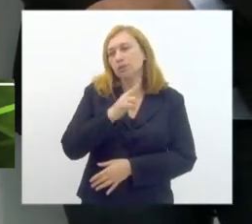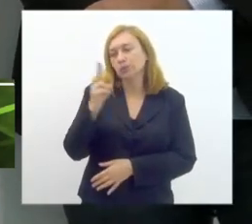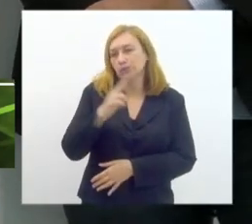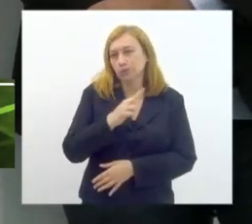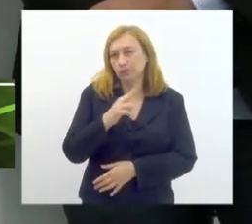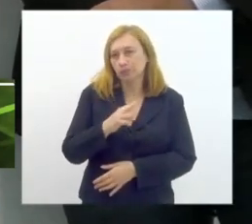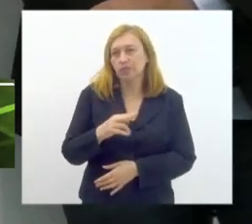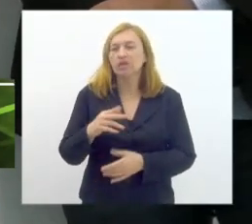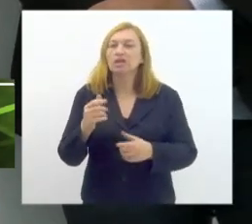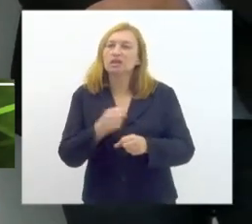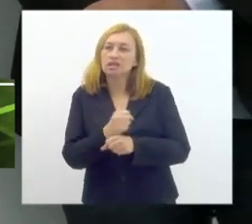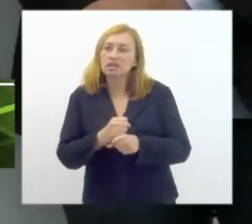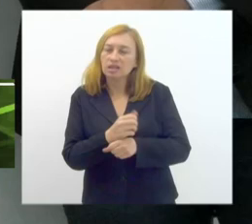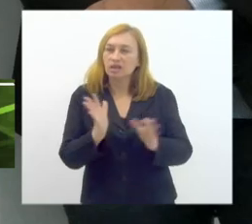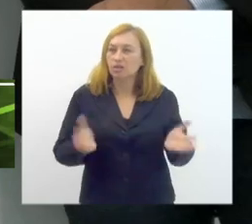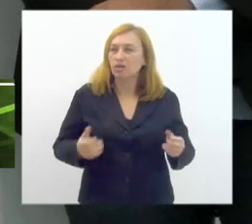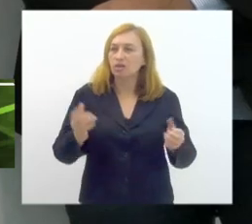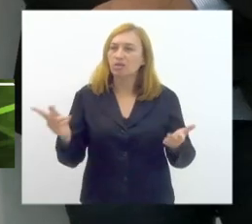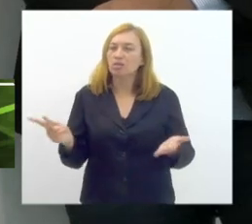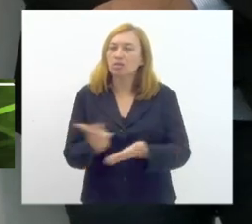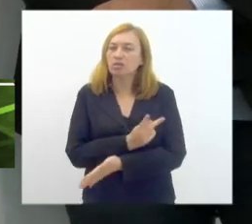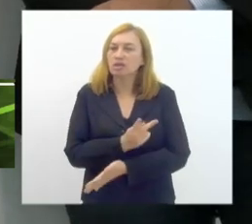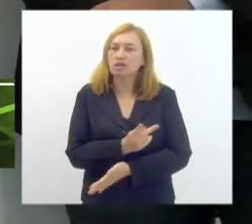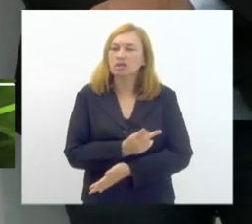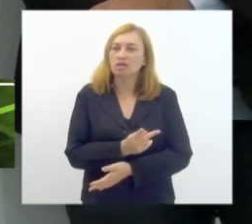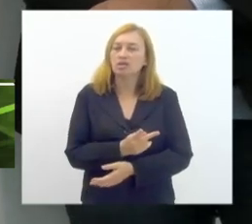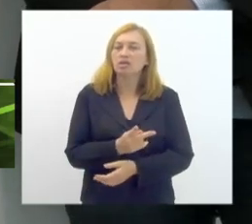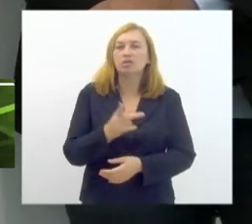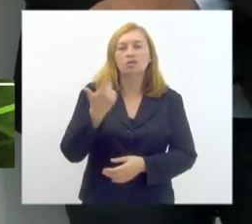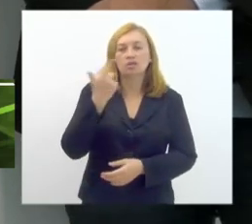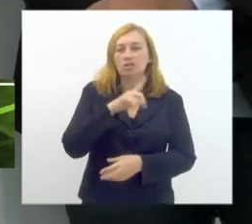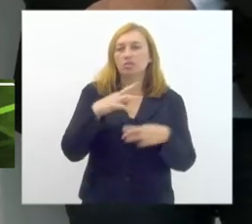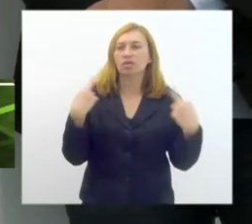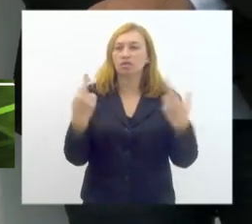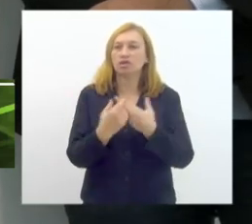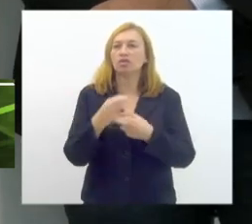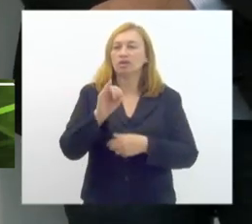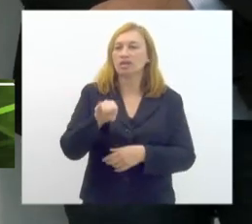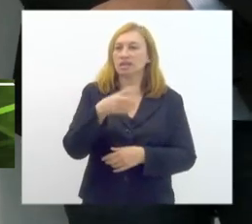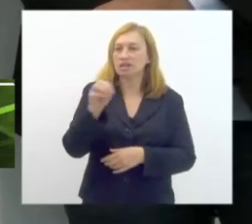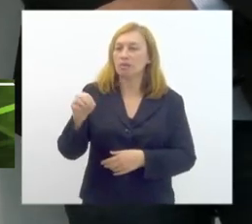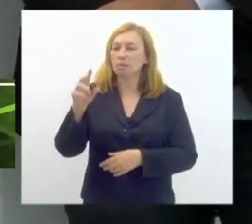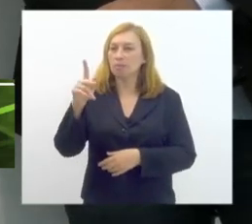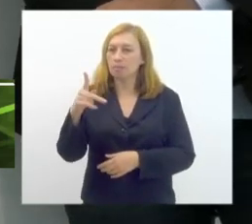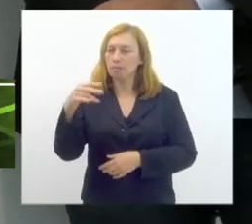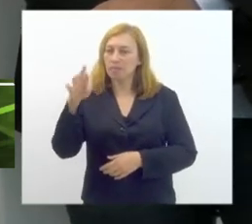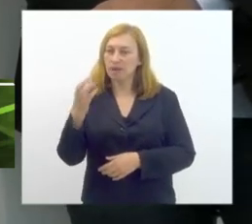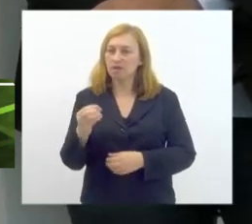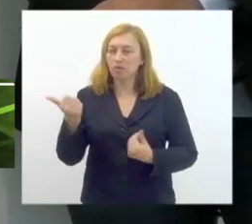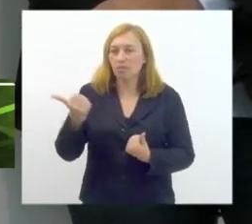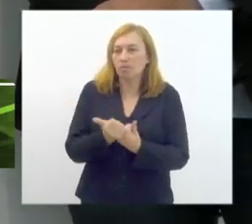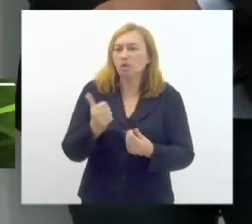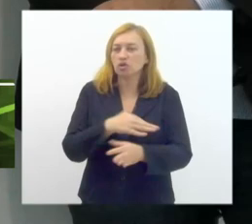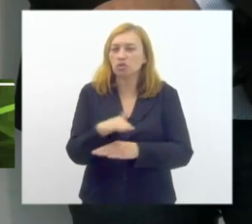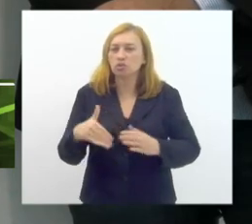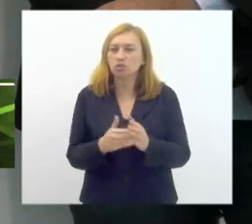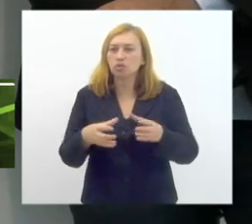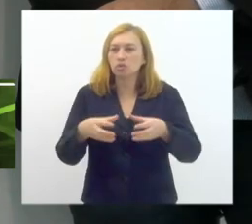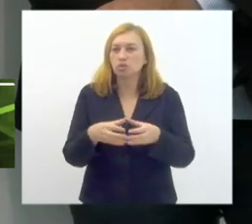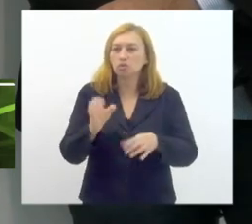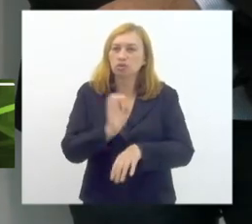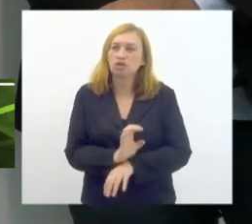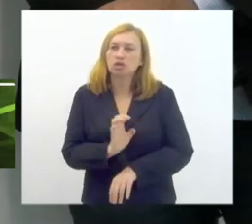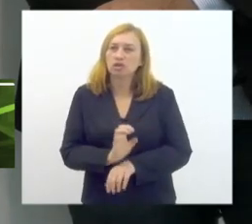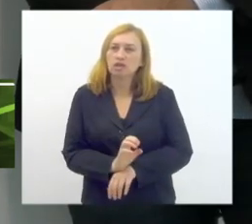Isso aconteceu nesse ano, numa reunião que a gente conseguiu fazer em São Pedro, e aí com o apoio de toda a equipe do Estado,